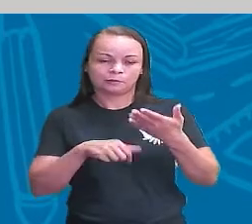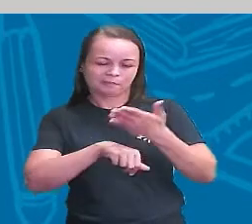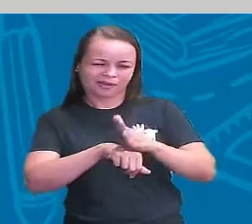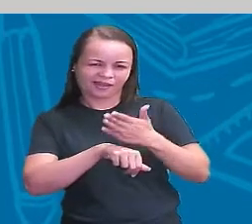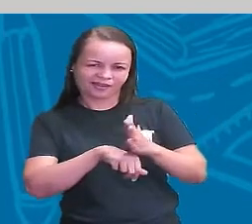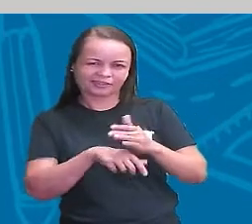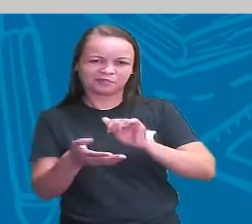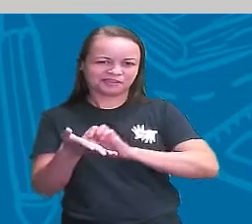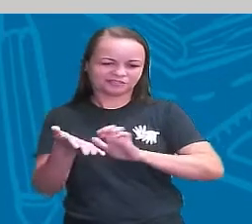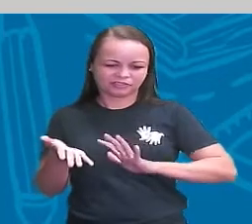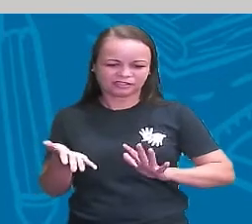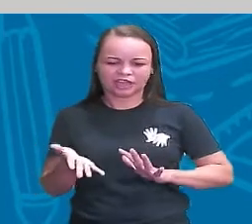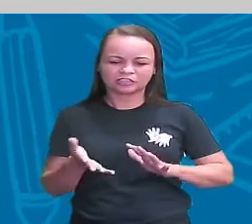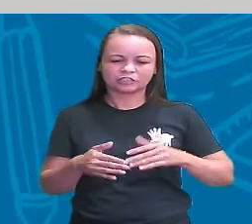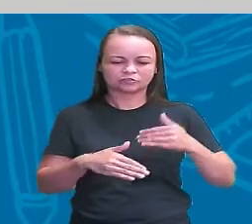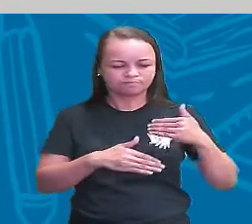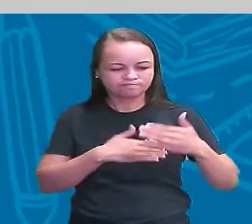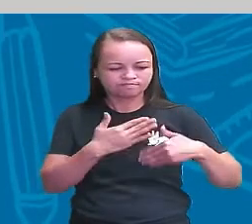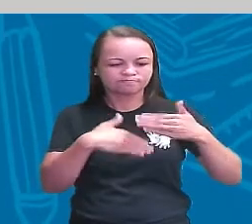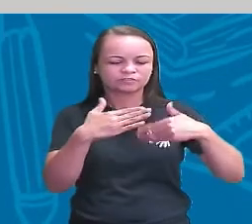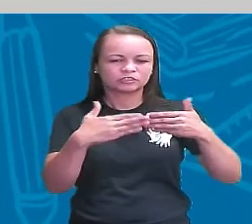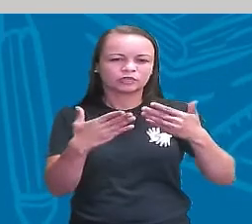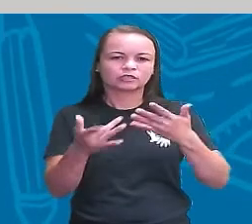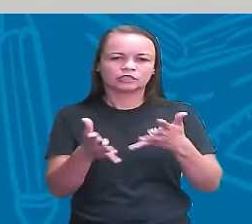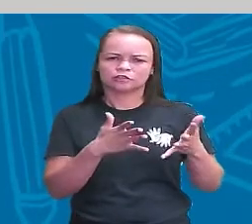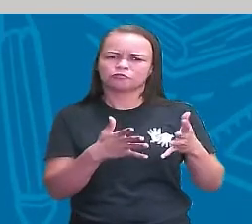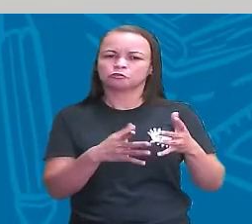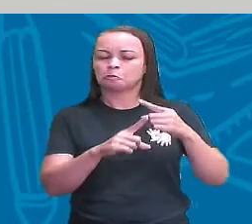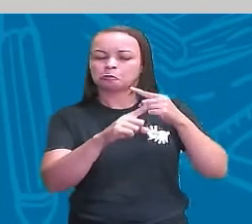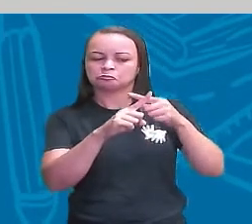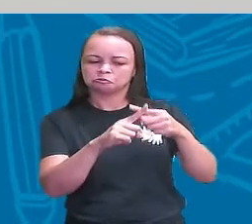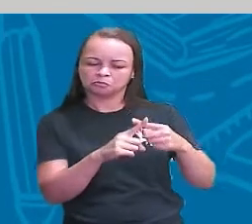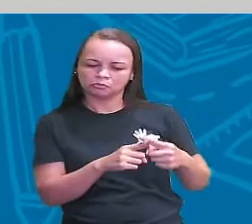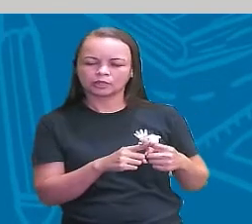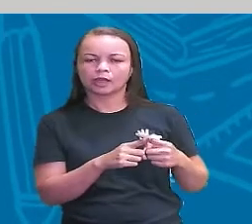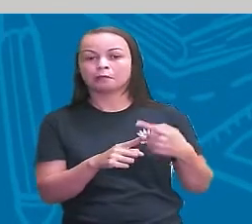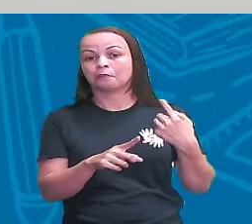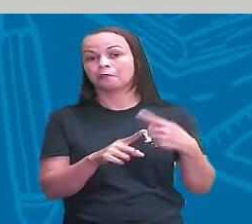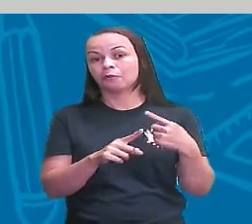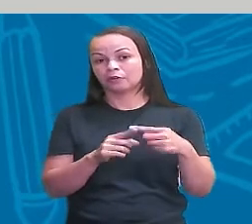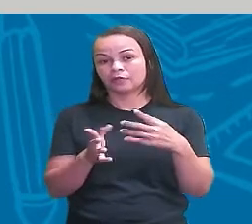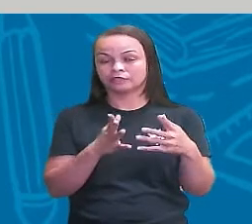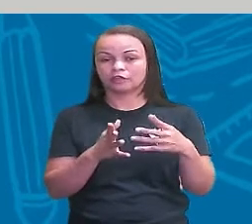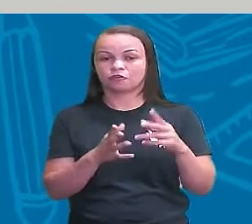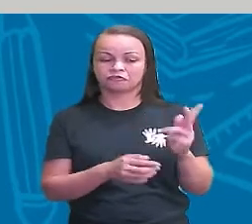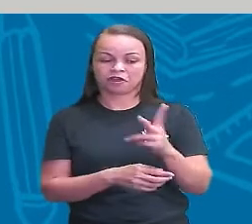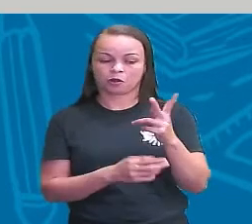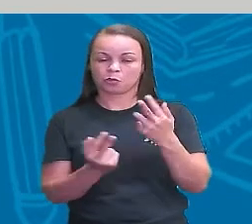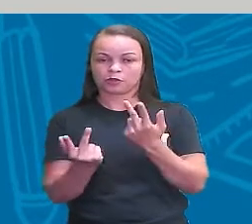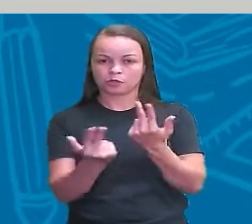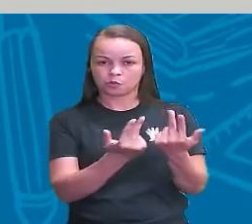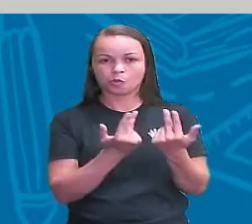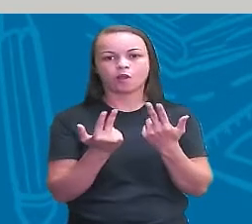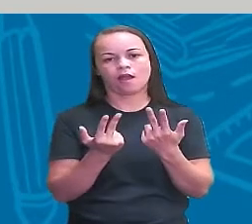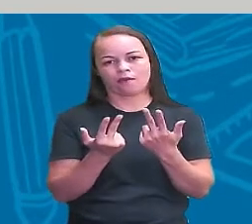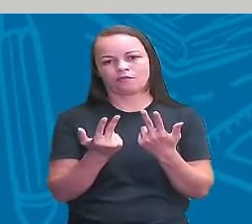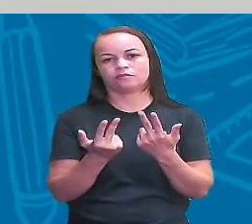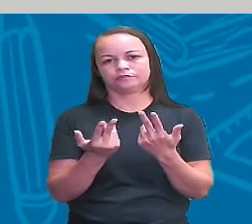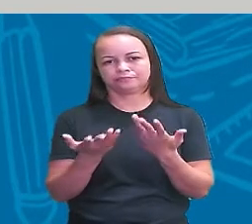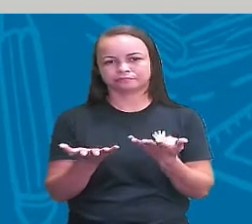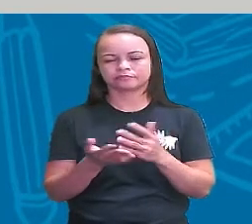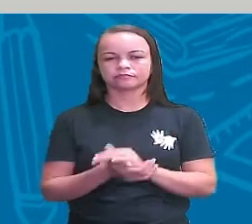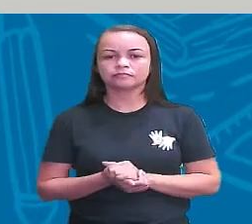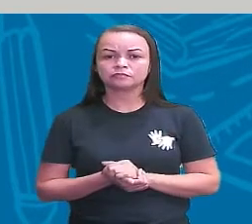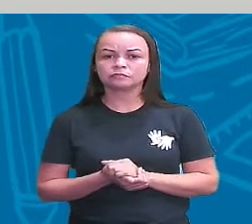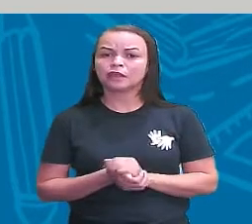exercícios, a gente já vai tornando eles, vou só multiplicar, porque ele já tem o mesmo valor, cada lado tem o mesmo valor. Então, eu